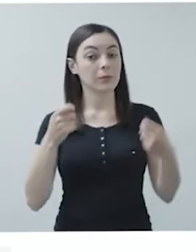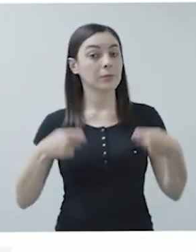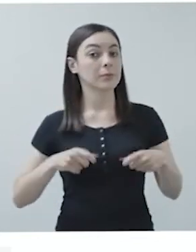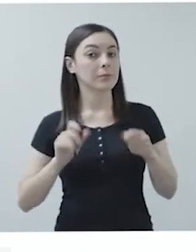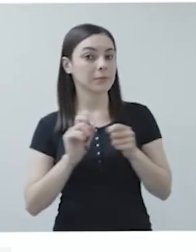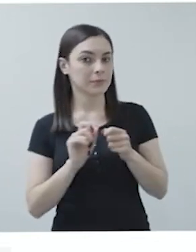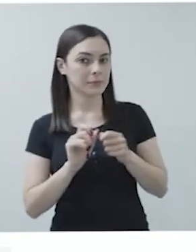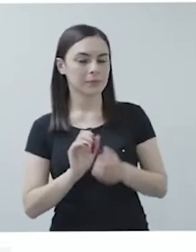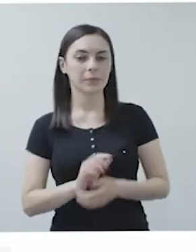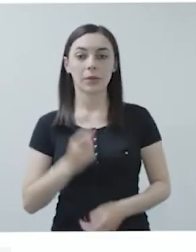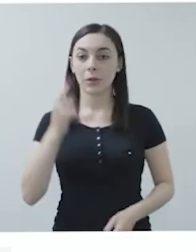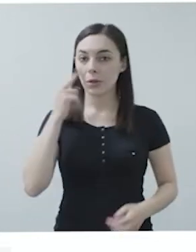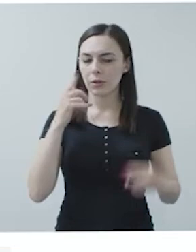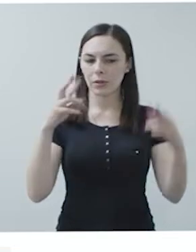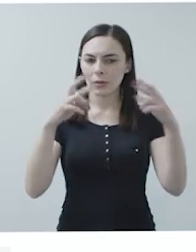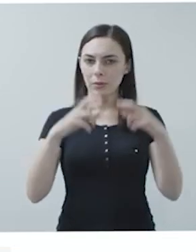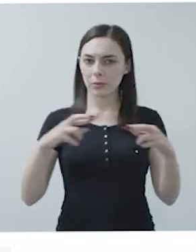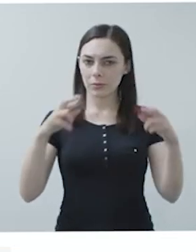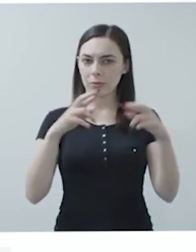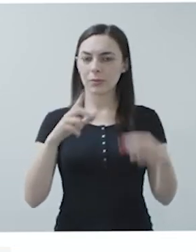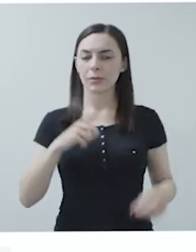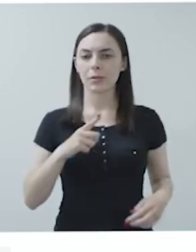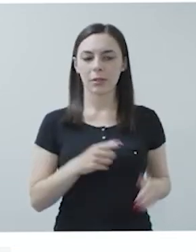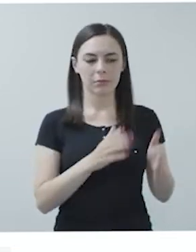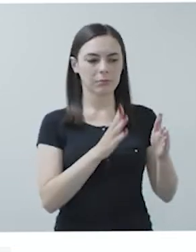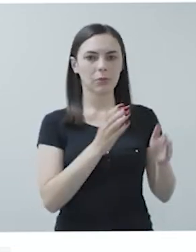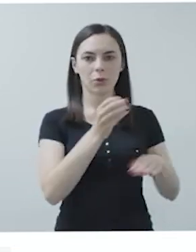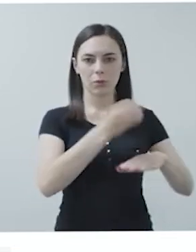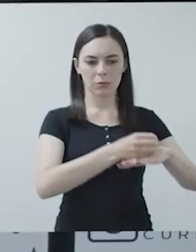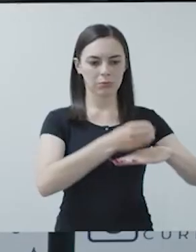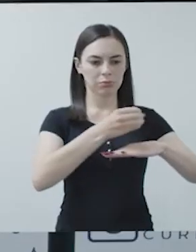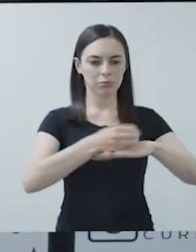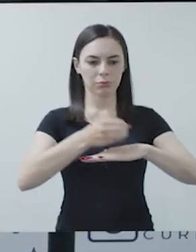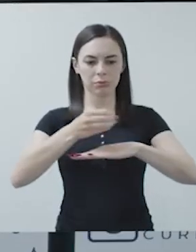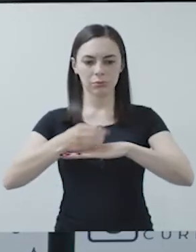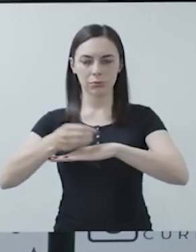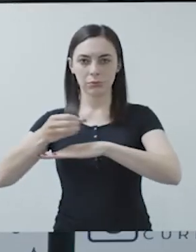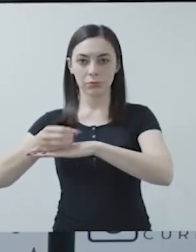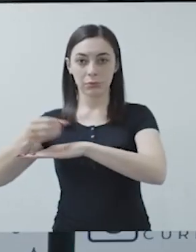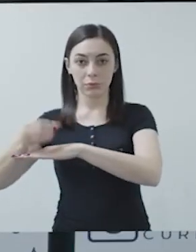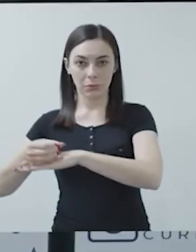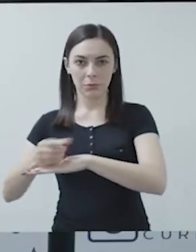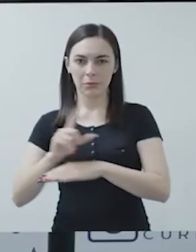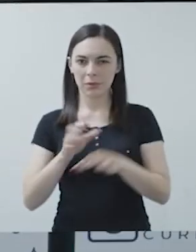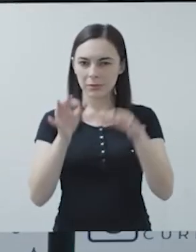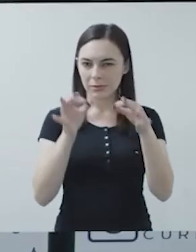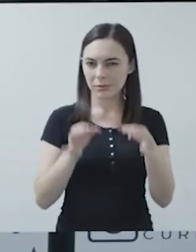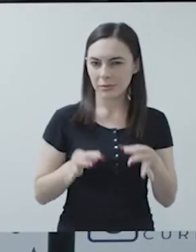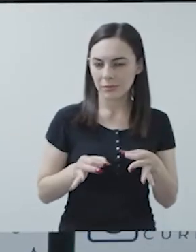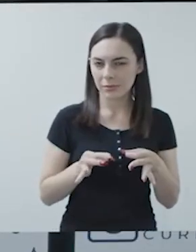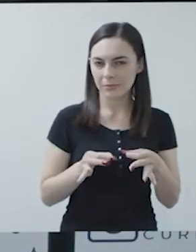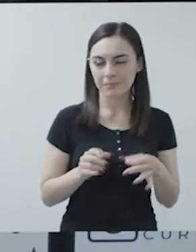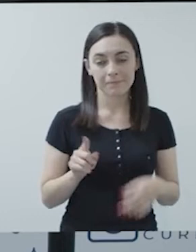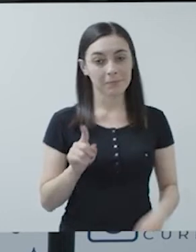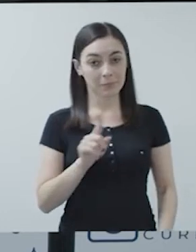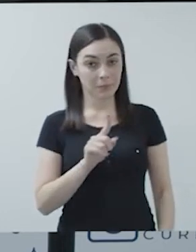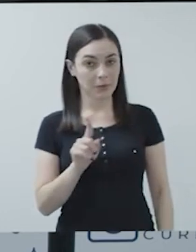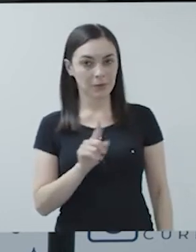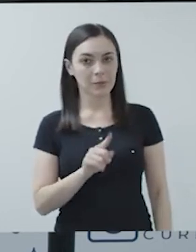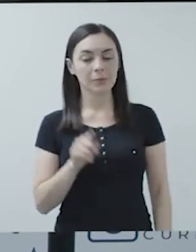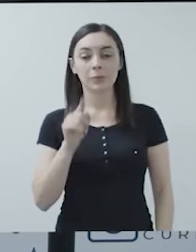fazer. Observe que nós temos uma sequência de copos ali, mas não está na sequência correta. Você